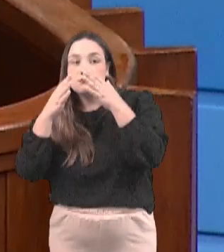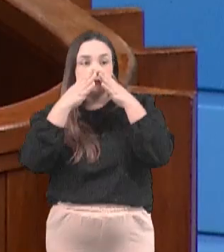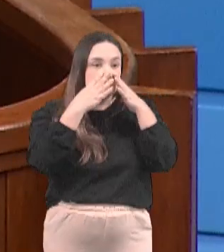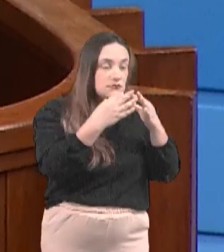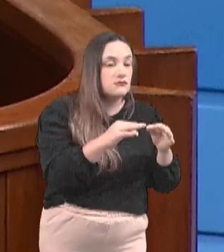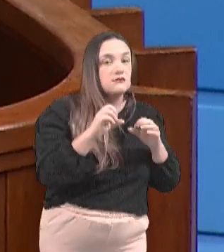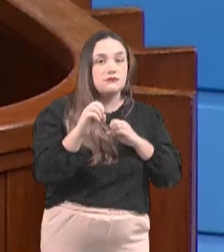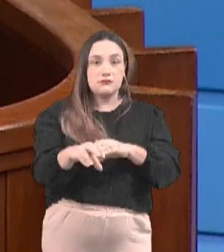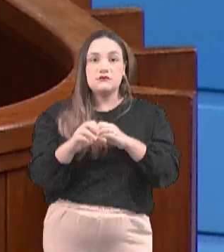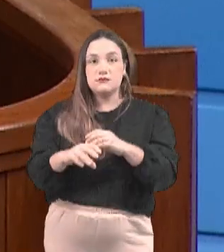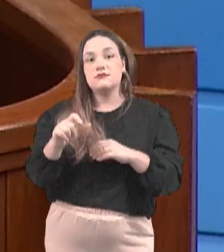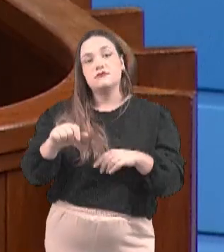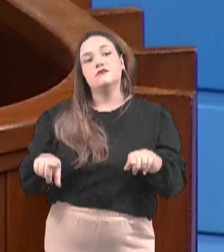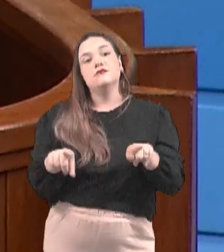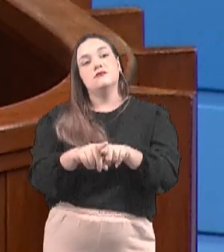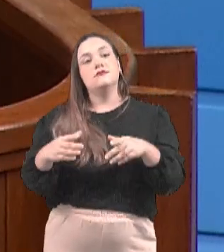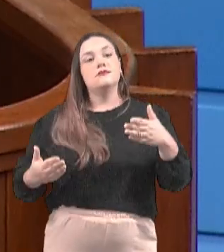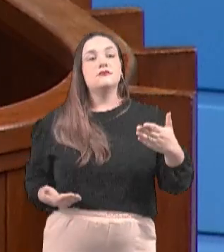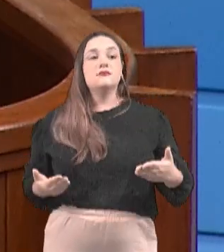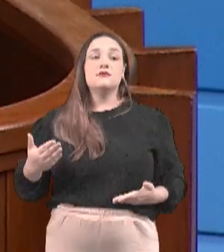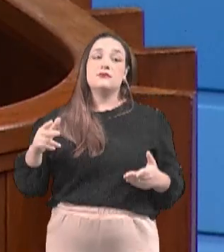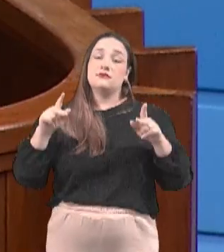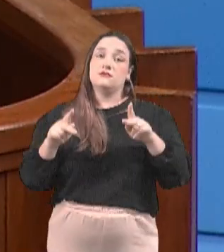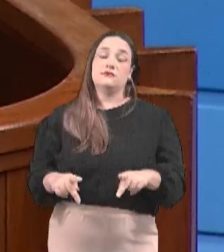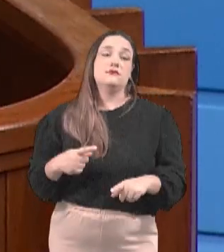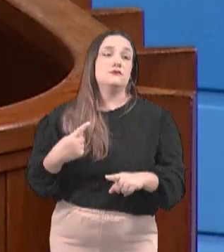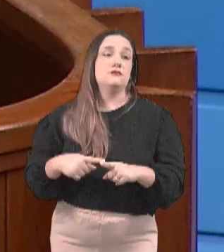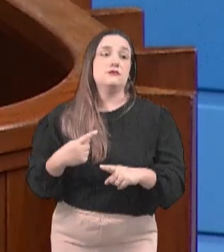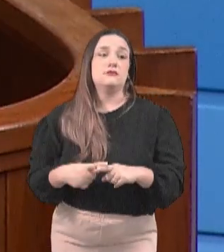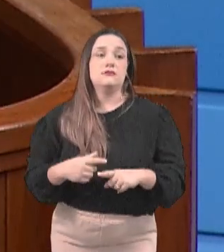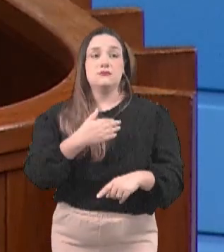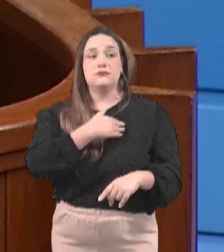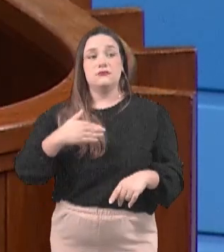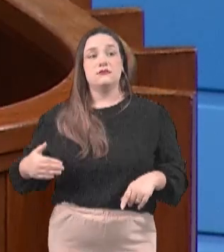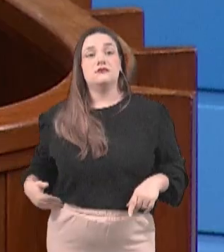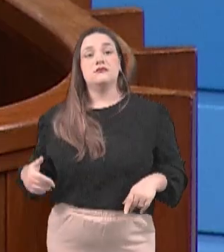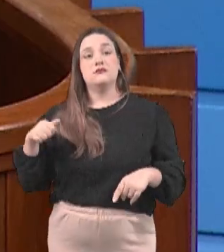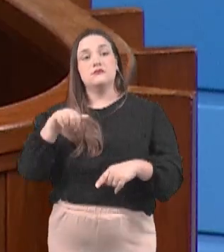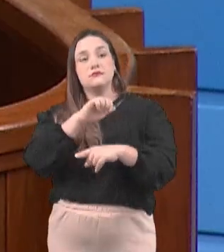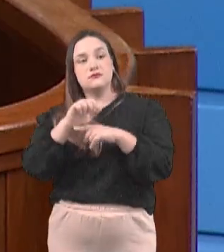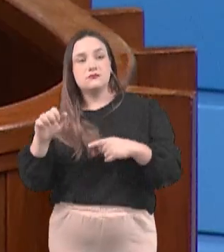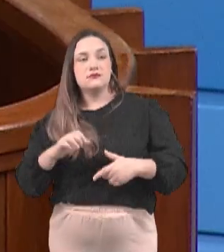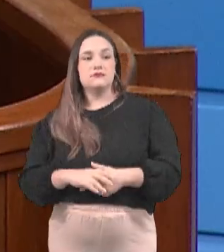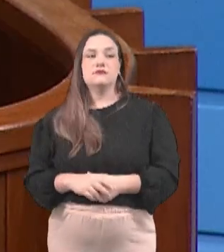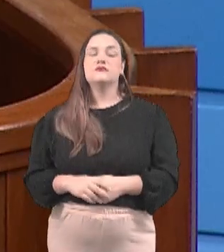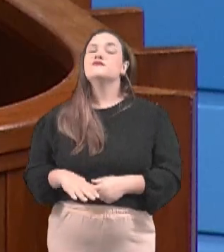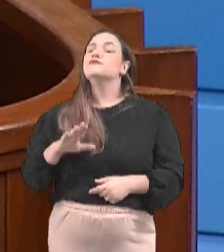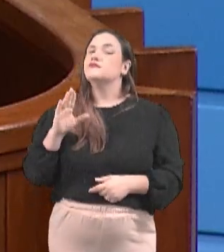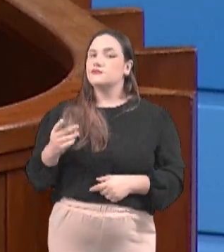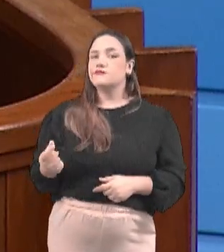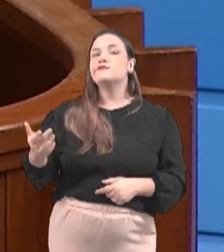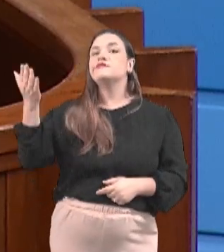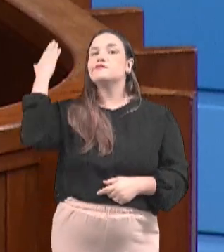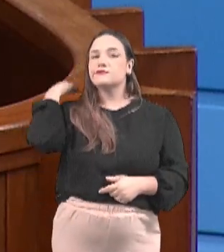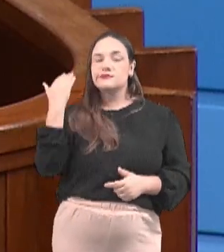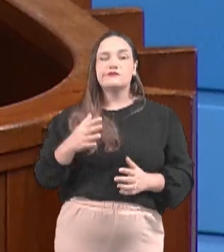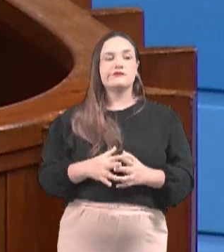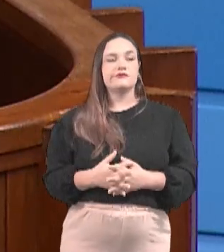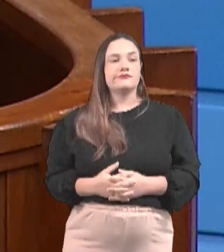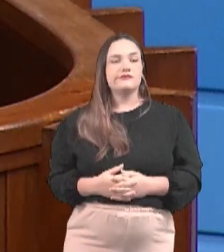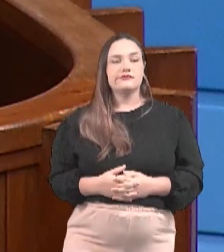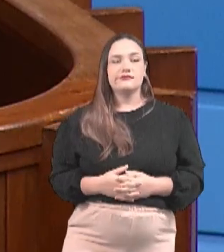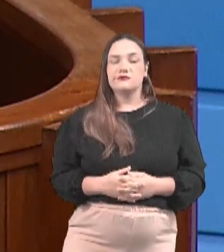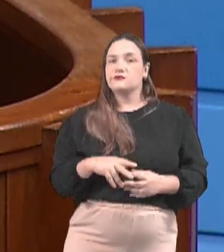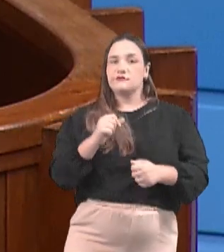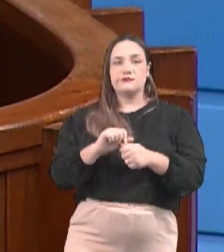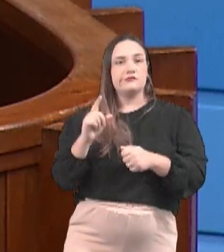e para os serviços públicos de modo geral. Porque o governo do Estado, há algum tempo, deixa de